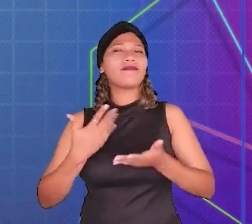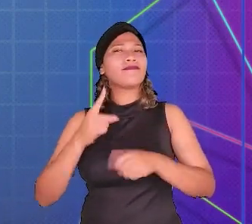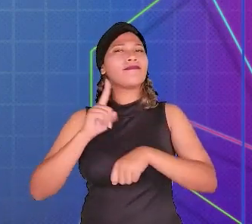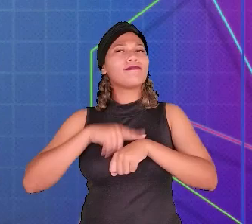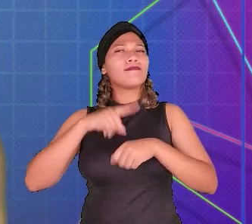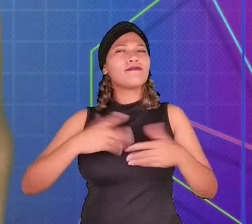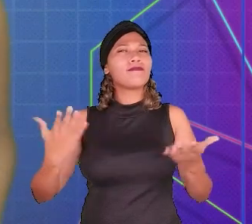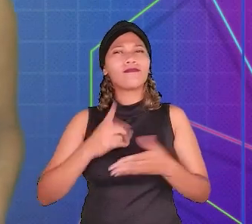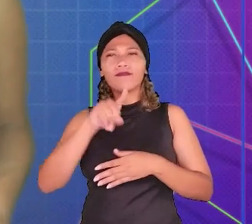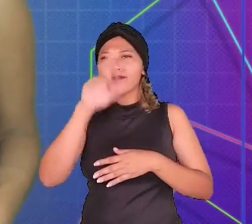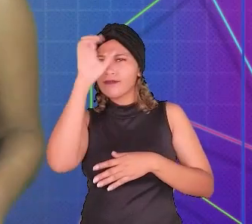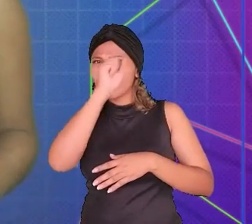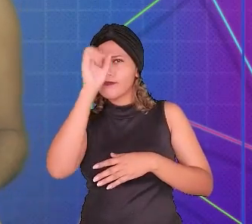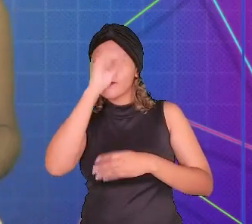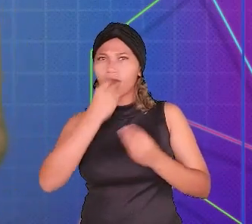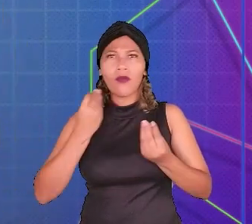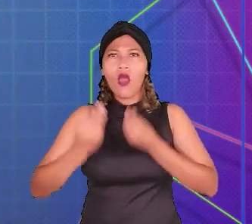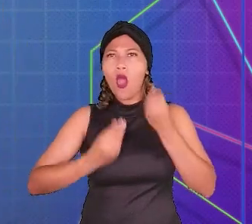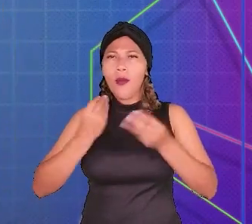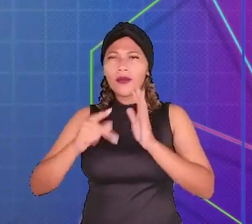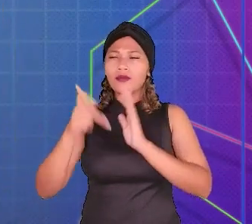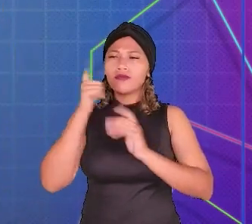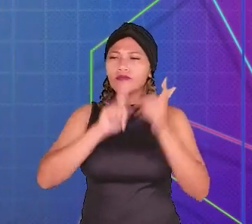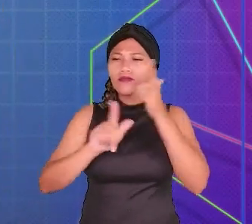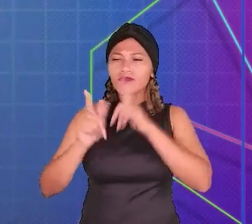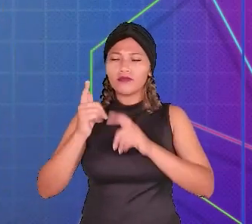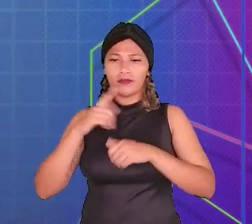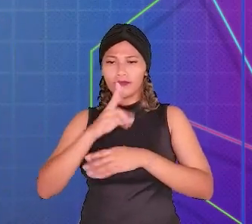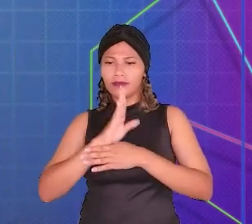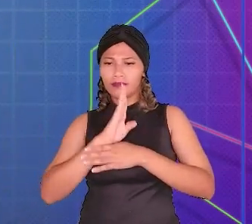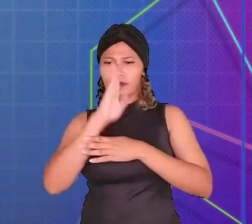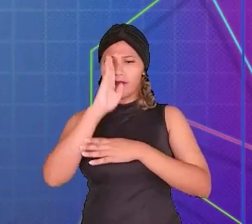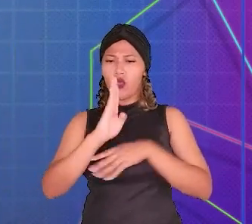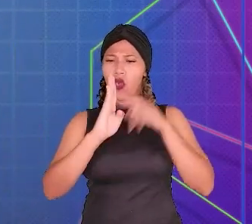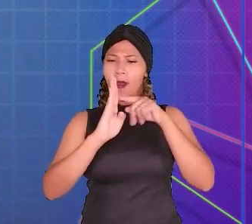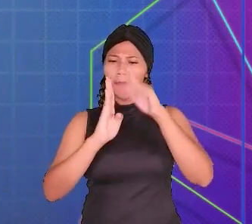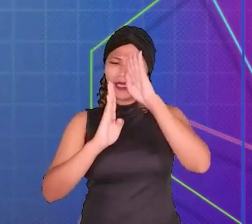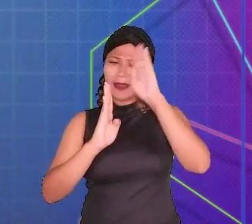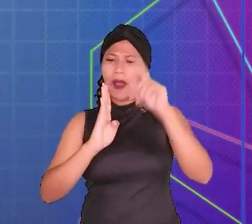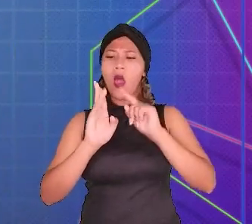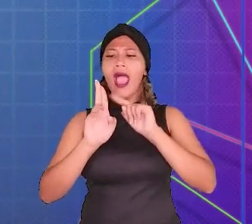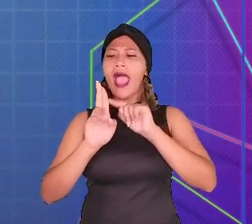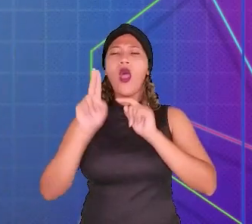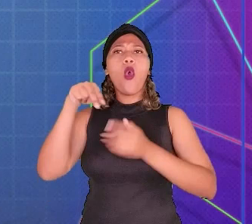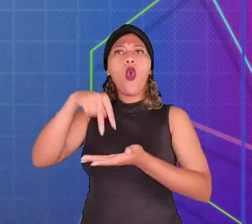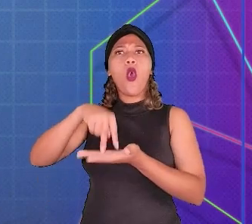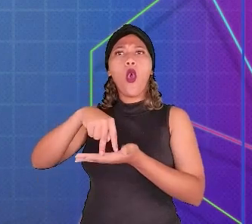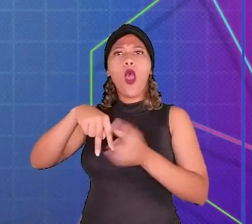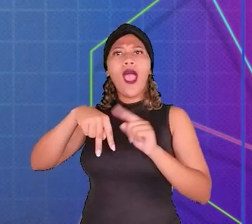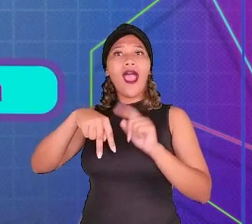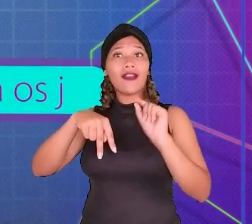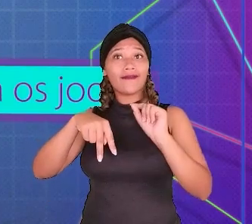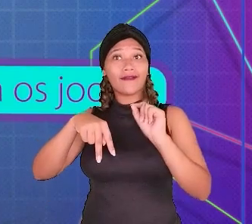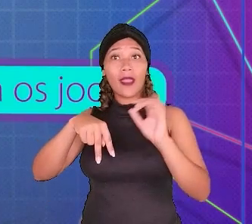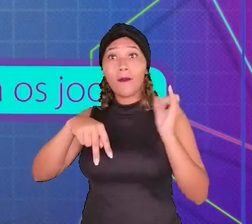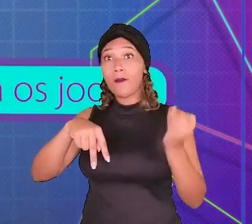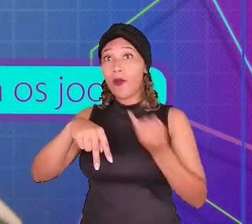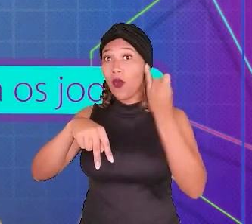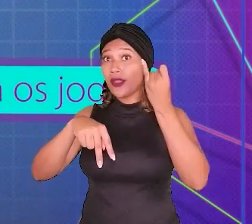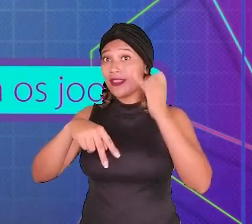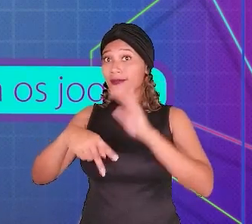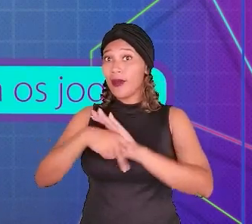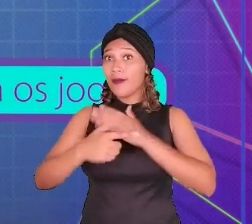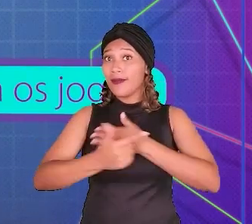é nesse momento que você vai aprender como criar as peças principais que guiam a narrativa. Nessa aula, a gente vai falar sobre